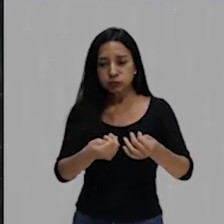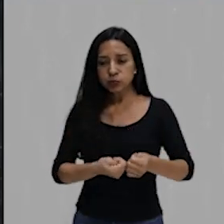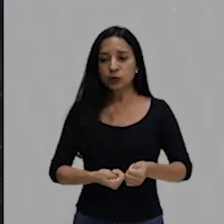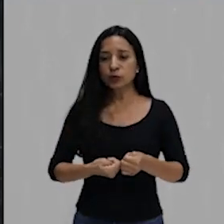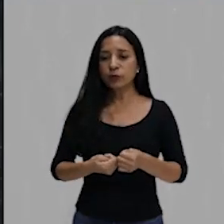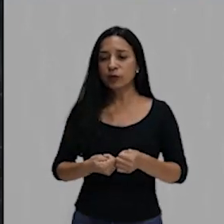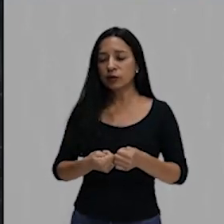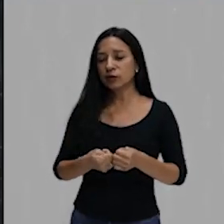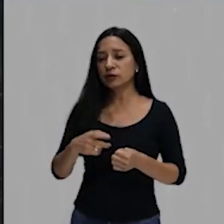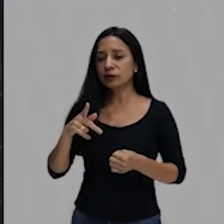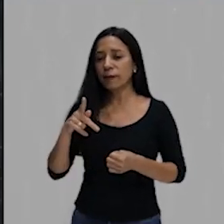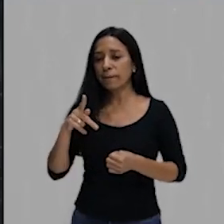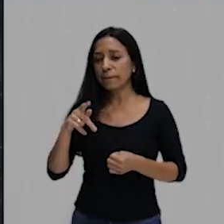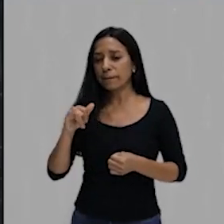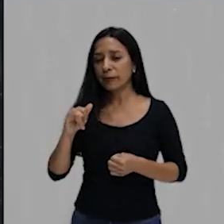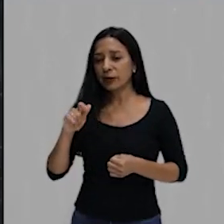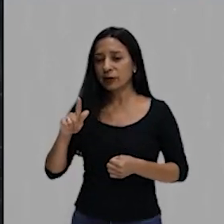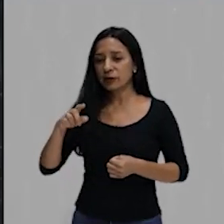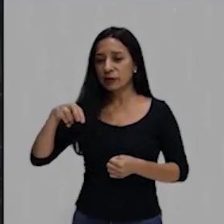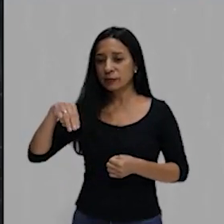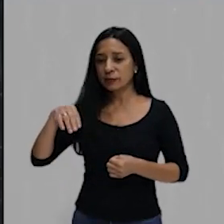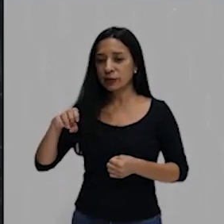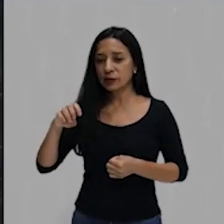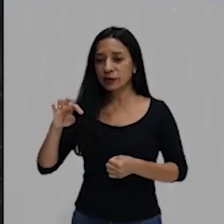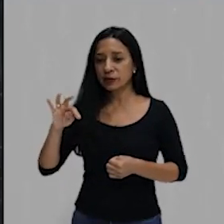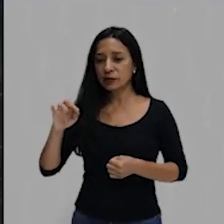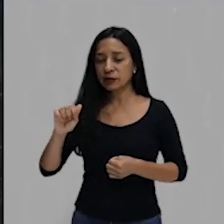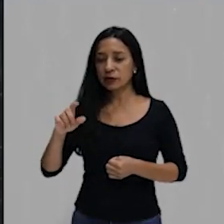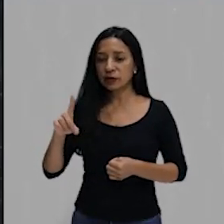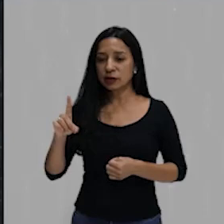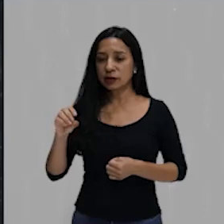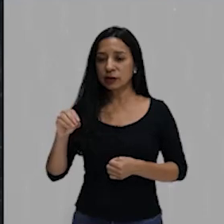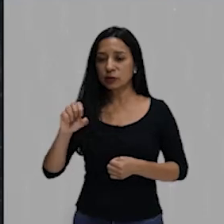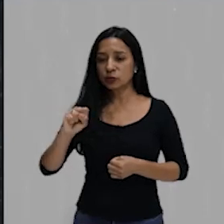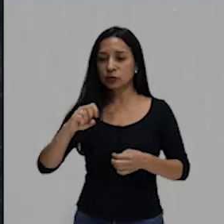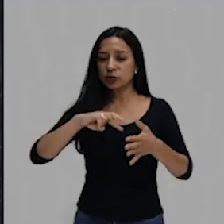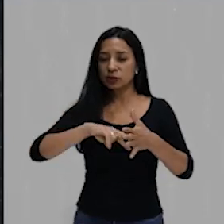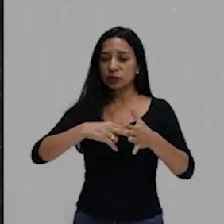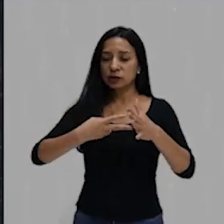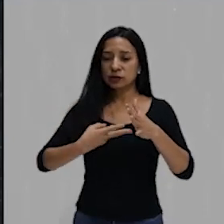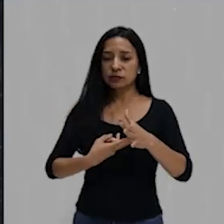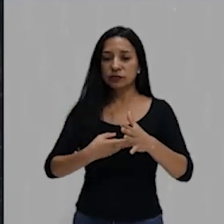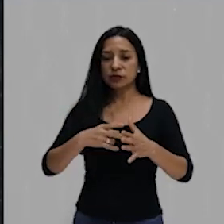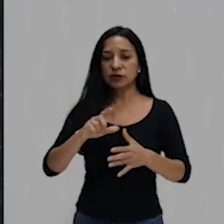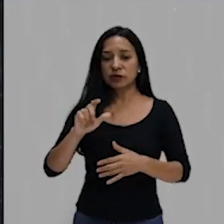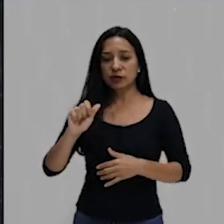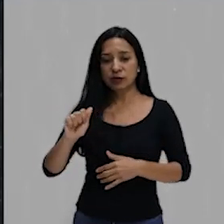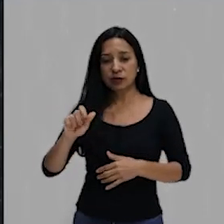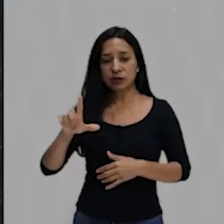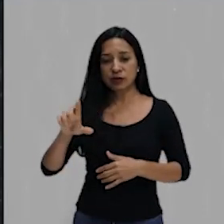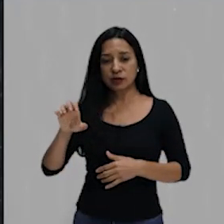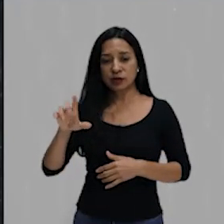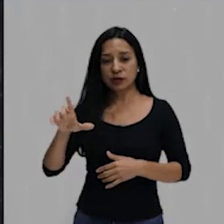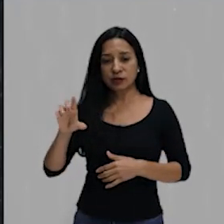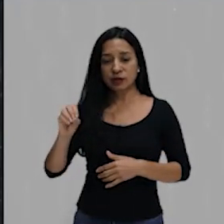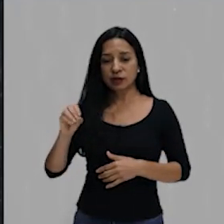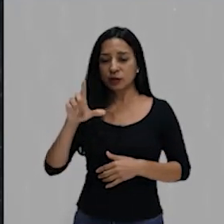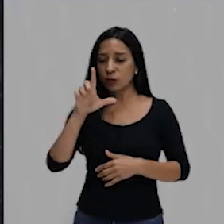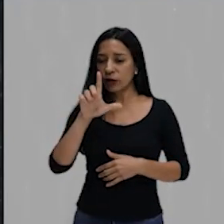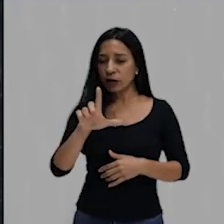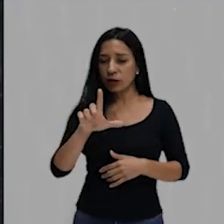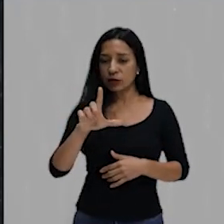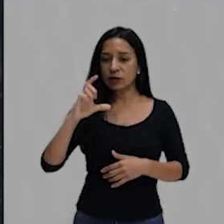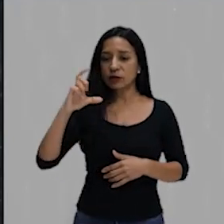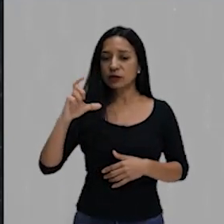Isso significa que este alelo, Lzão, ele não